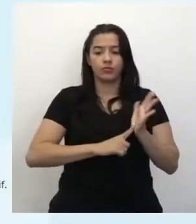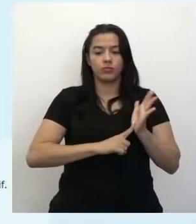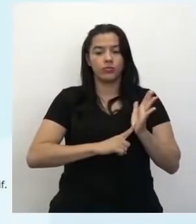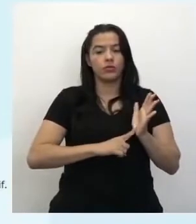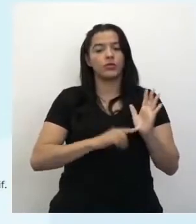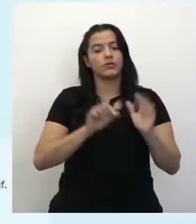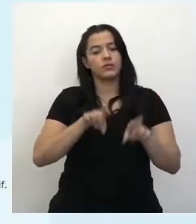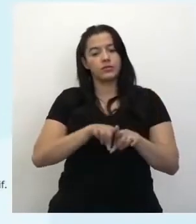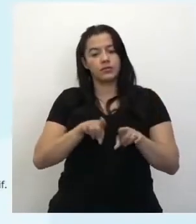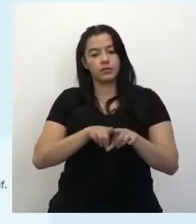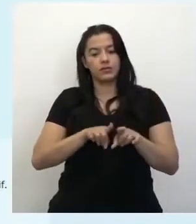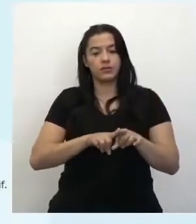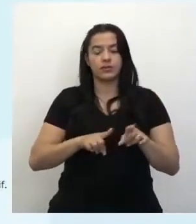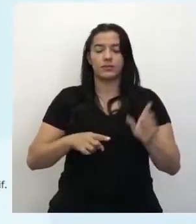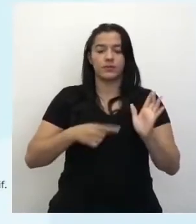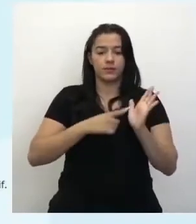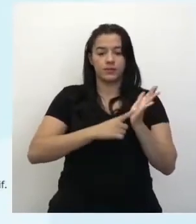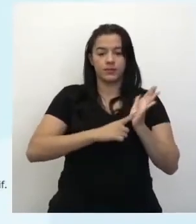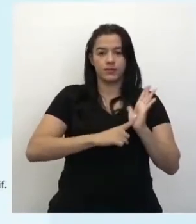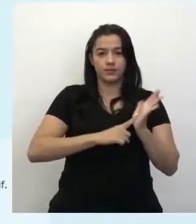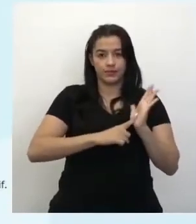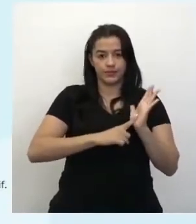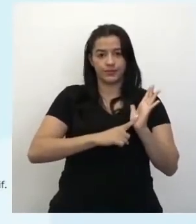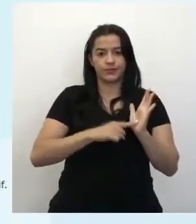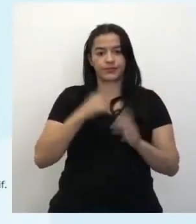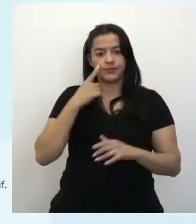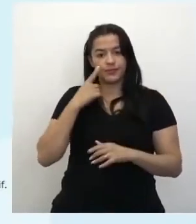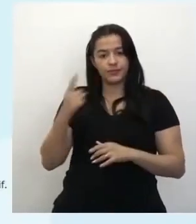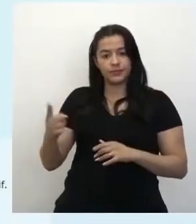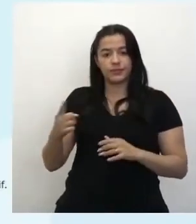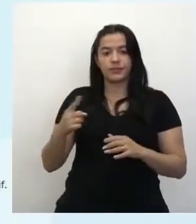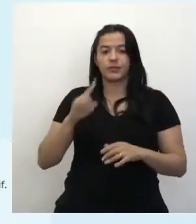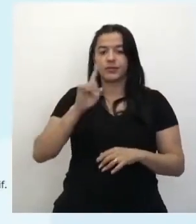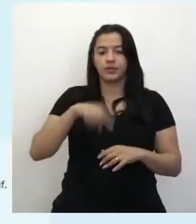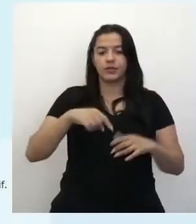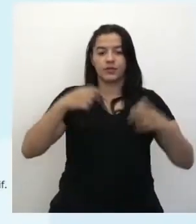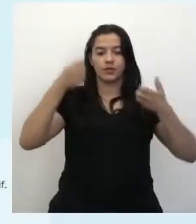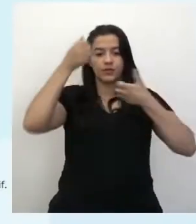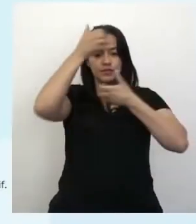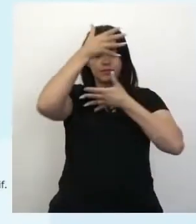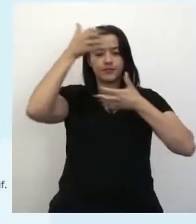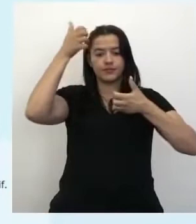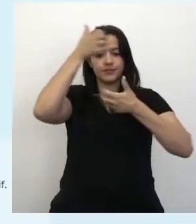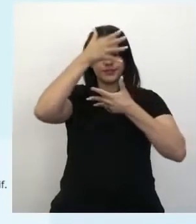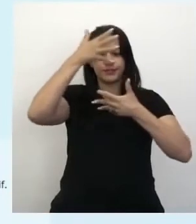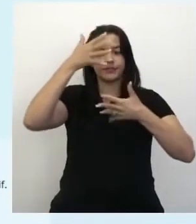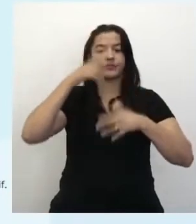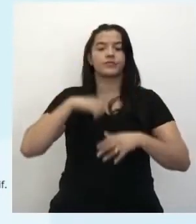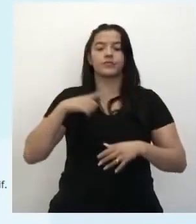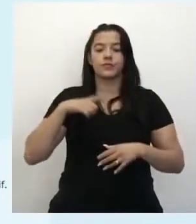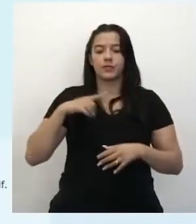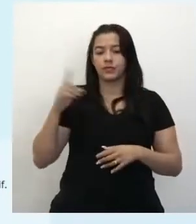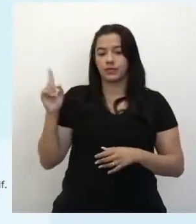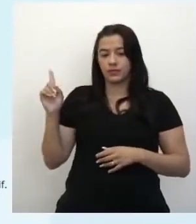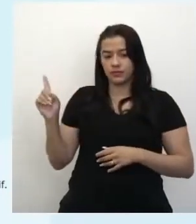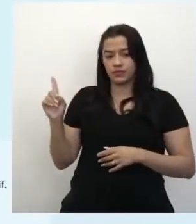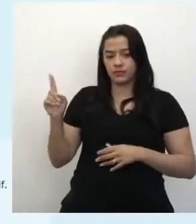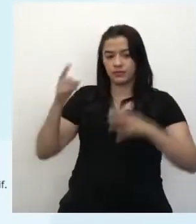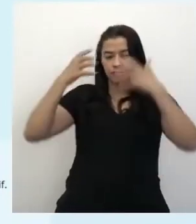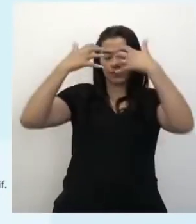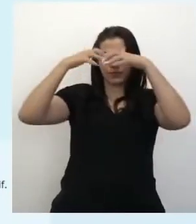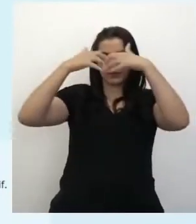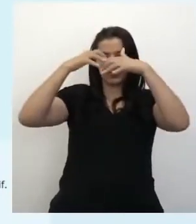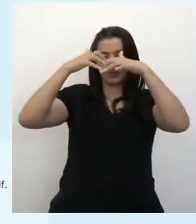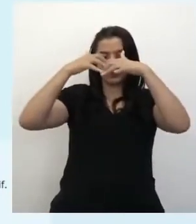Então o que que acontece, ó? A gente tem aqui a celulinha e ela continua aqui, ó, com essa ramificação aqui